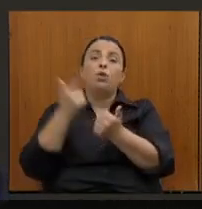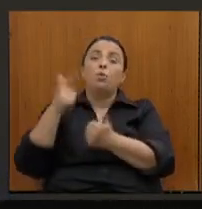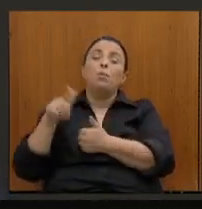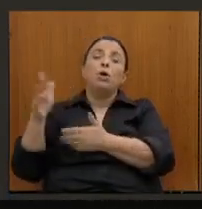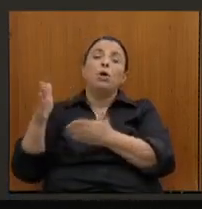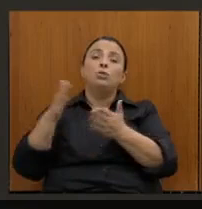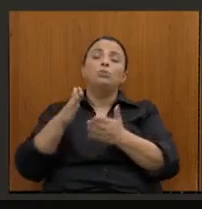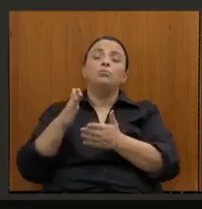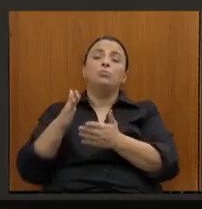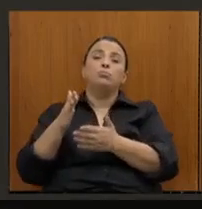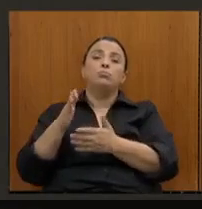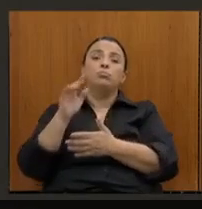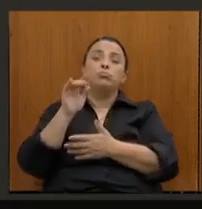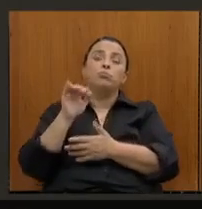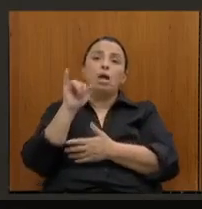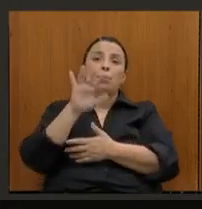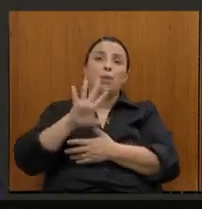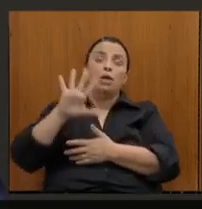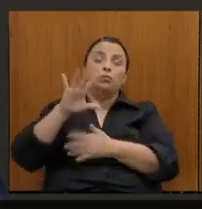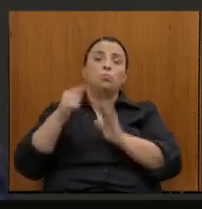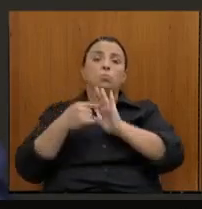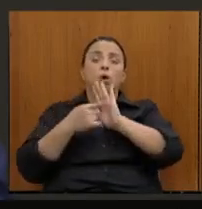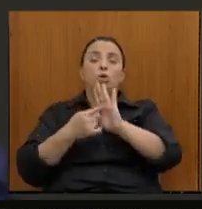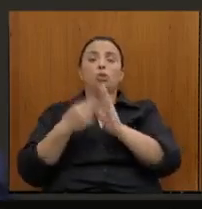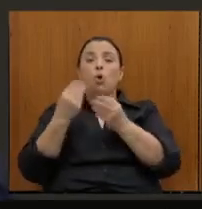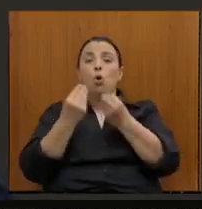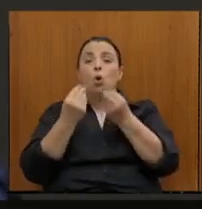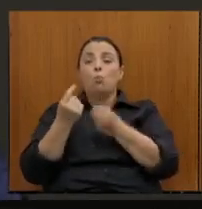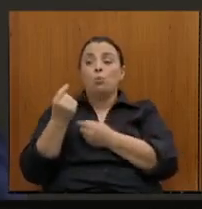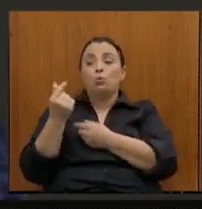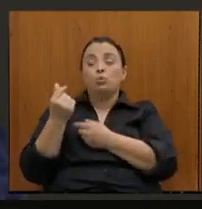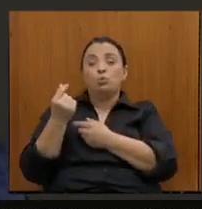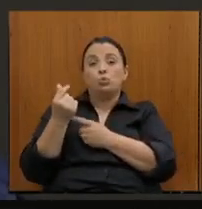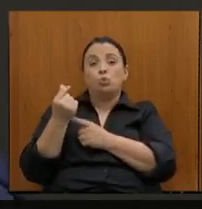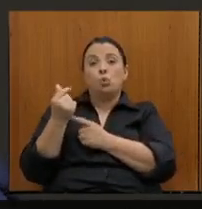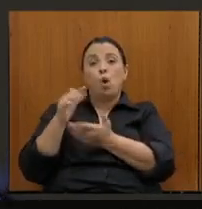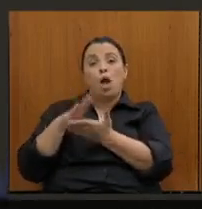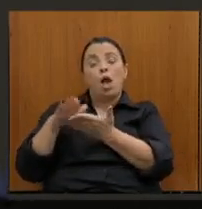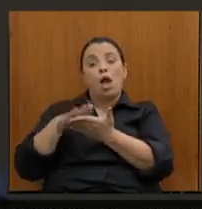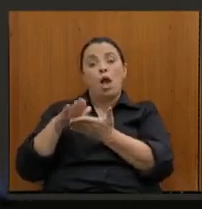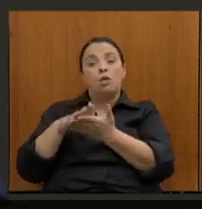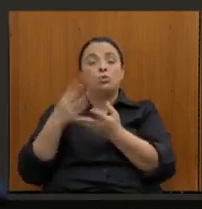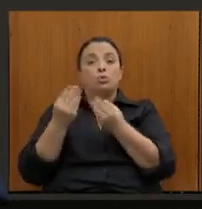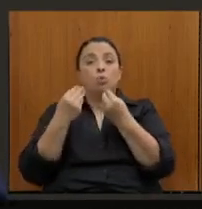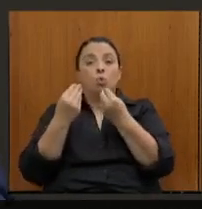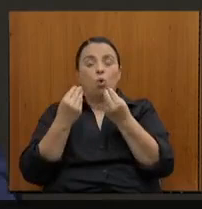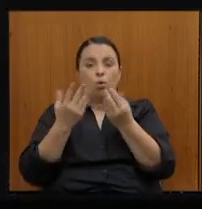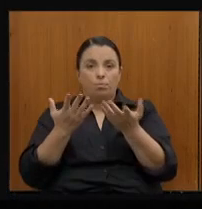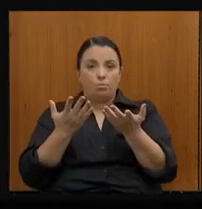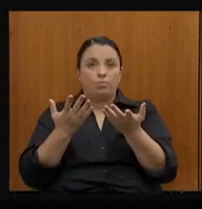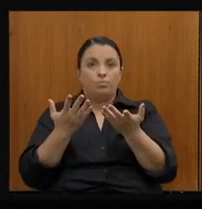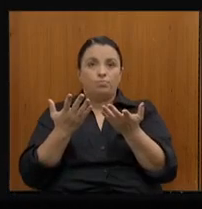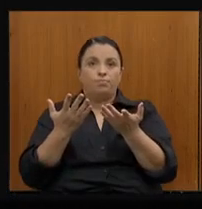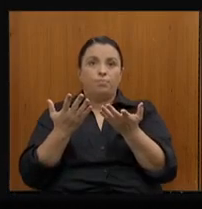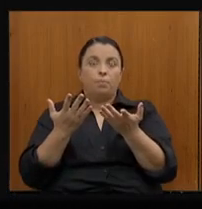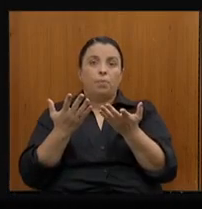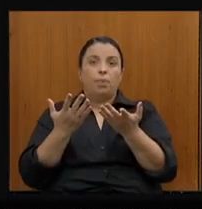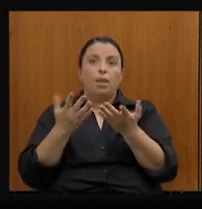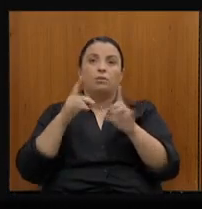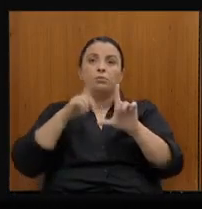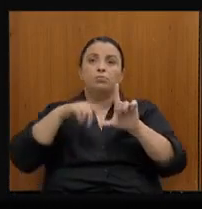aí essa evolução dos custos vocês vem que hoje você tem coisa tem que ter entrado ali que você tá